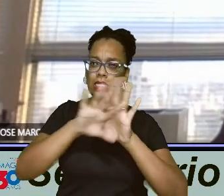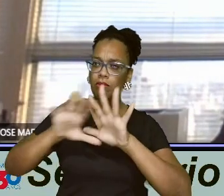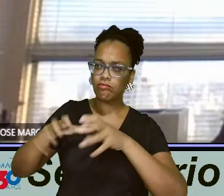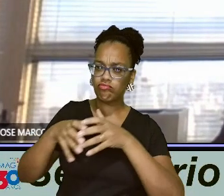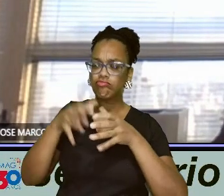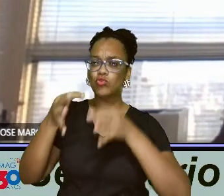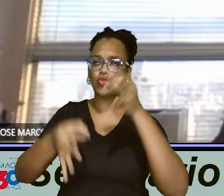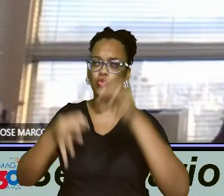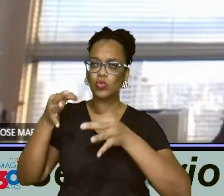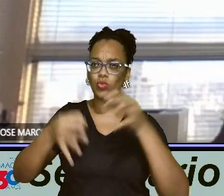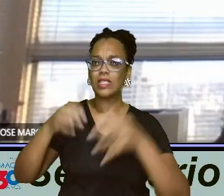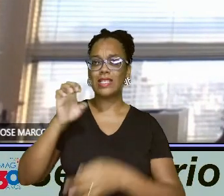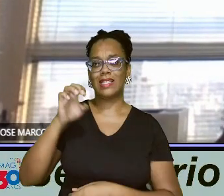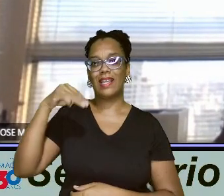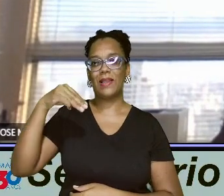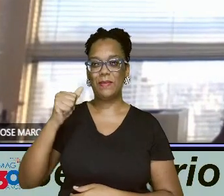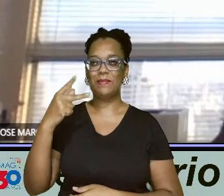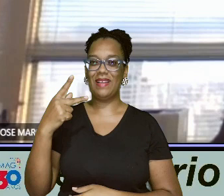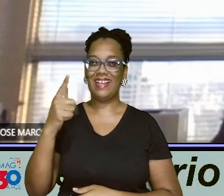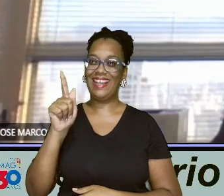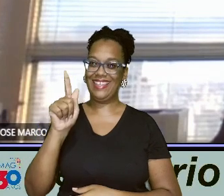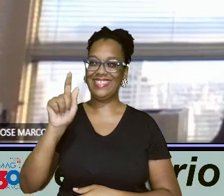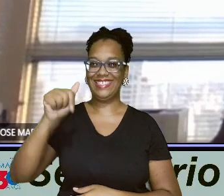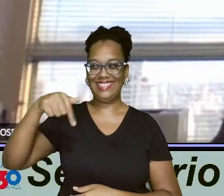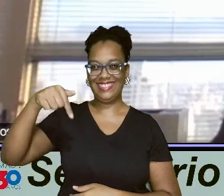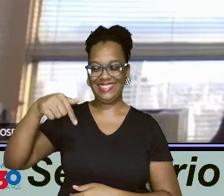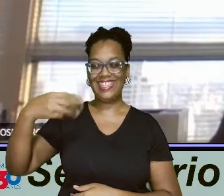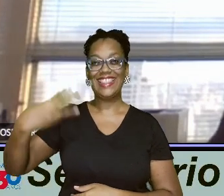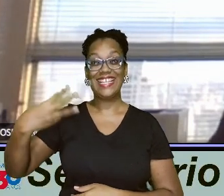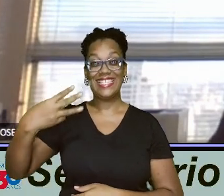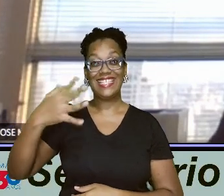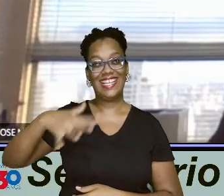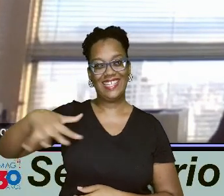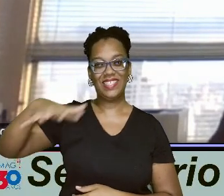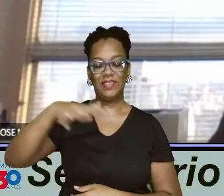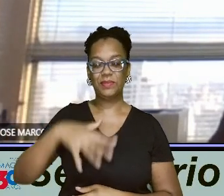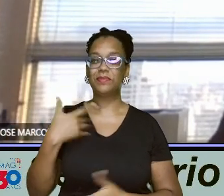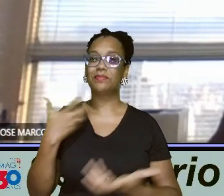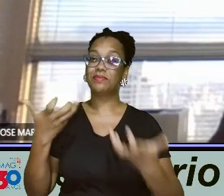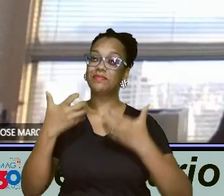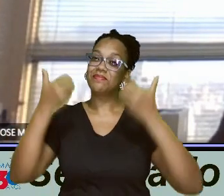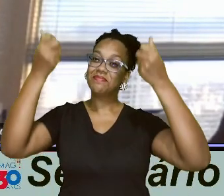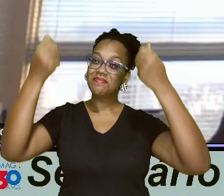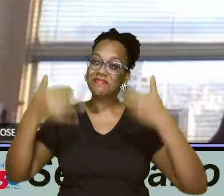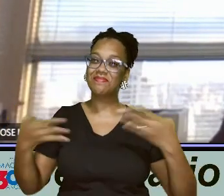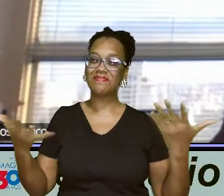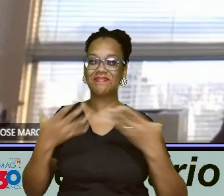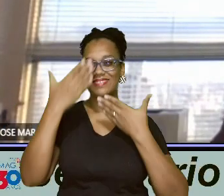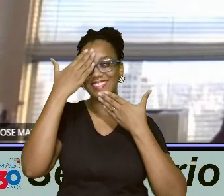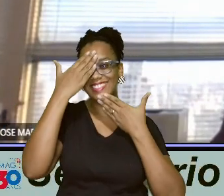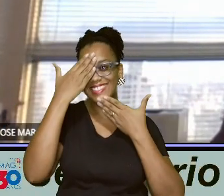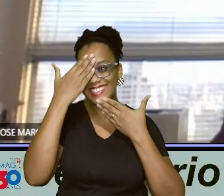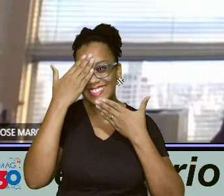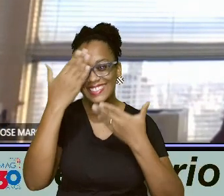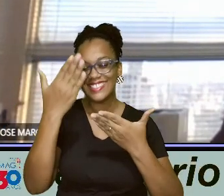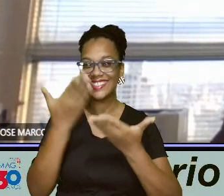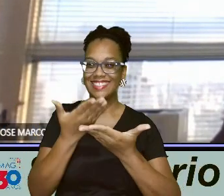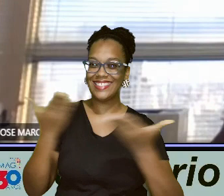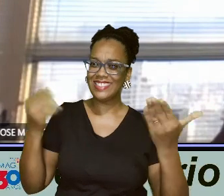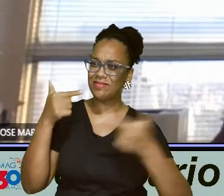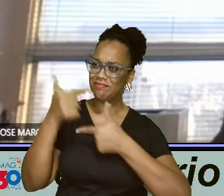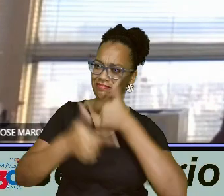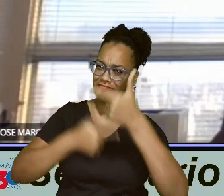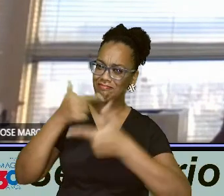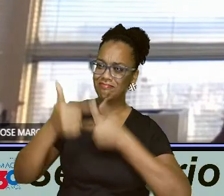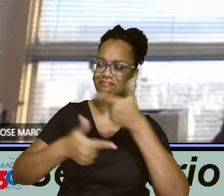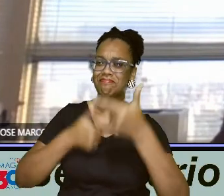de Magistrados da Terceira Região. Eu quero aqui já deixar meu agradecimento a eles pela dedicação e empenho.